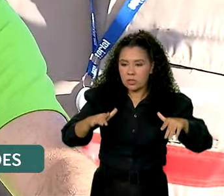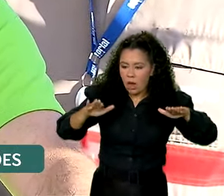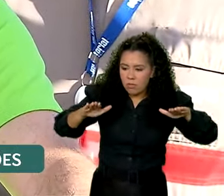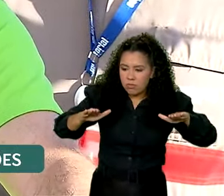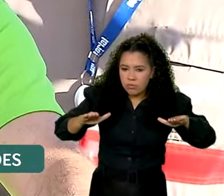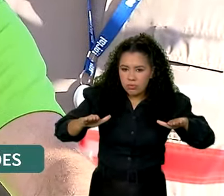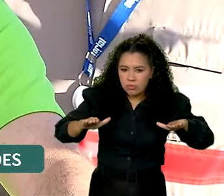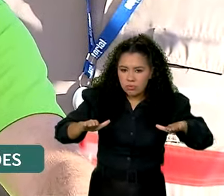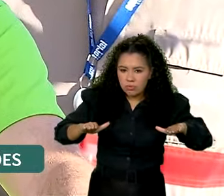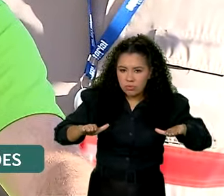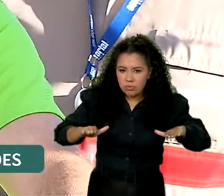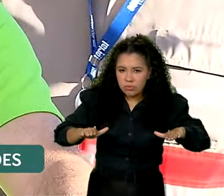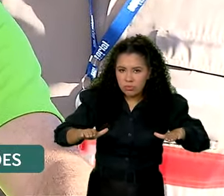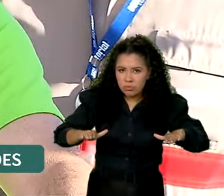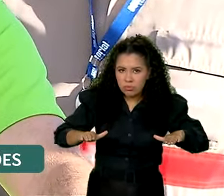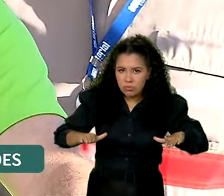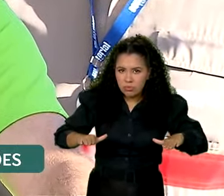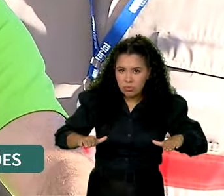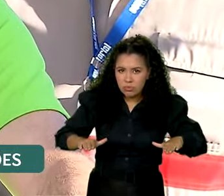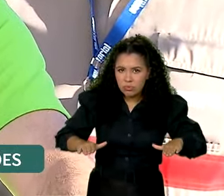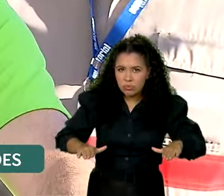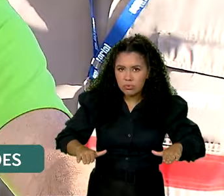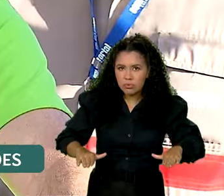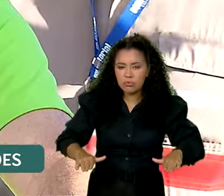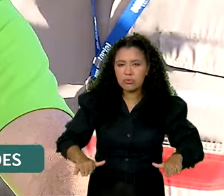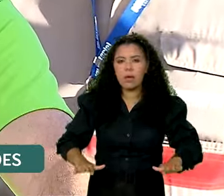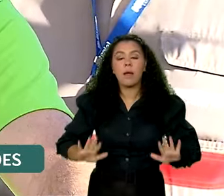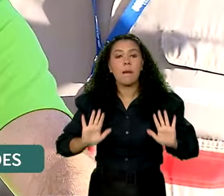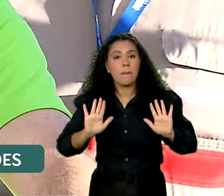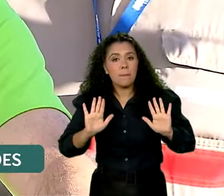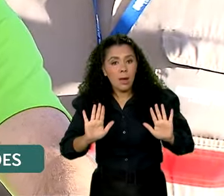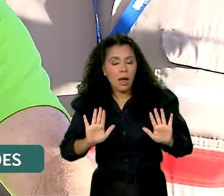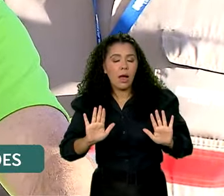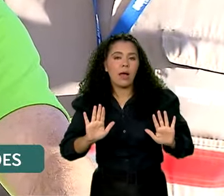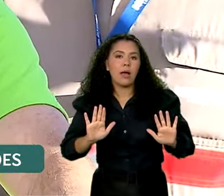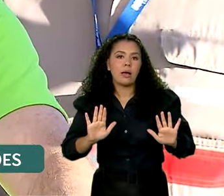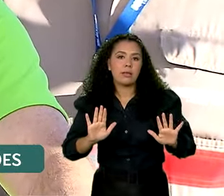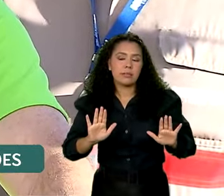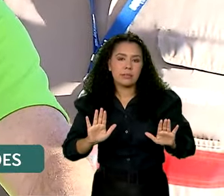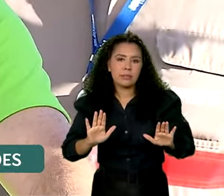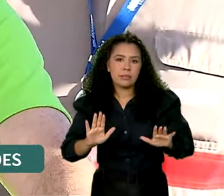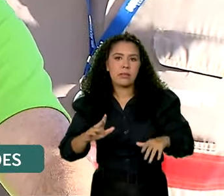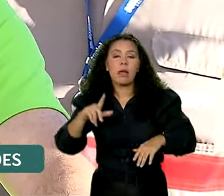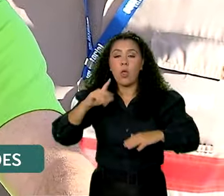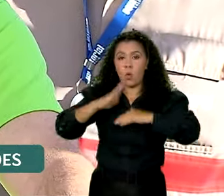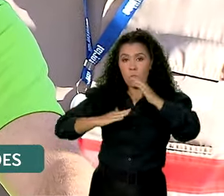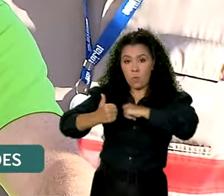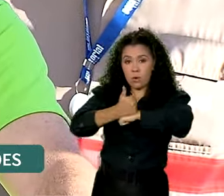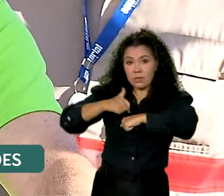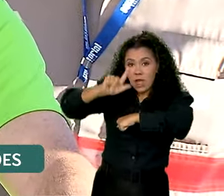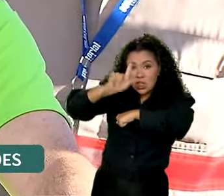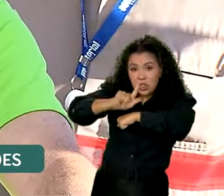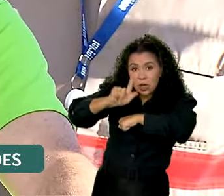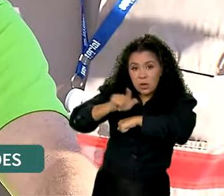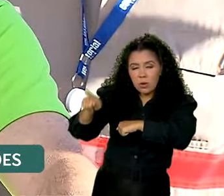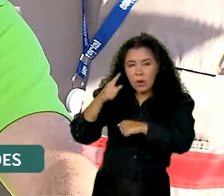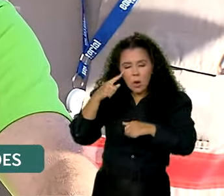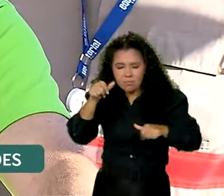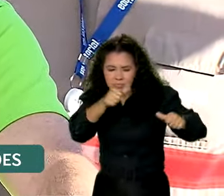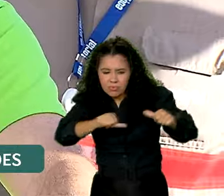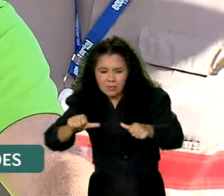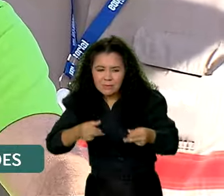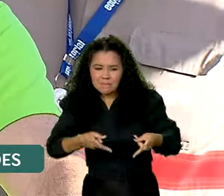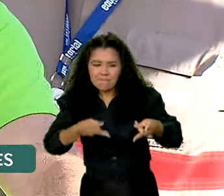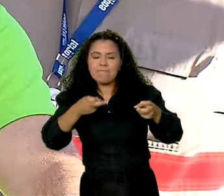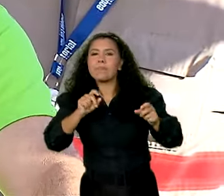a condição pluviométrica, melhorou muito, mas a gente tem, os geotécnicos identificaram que a água demoraria muito se ela